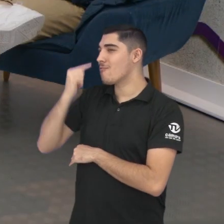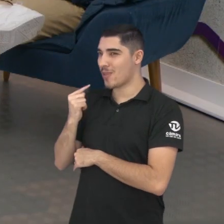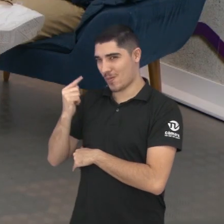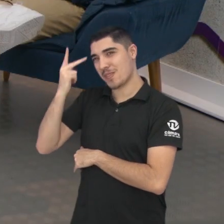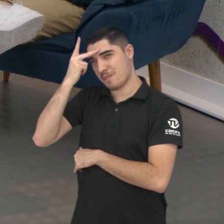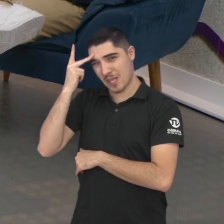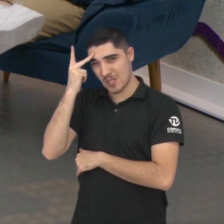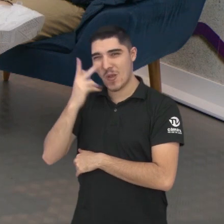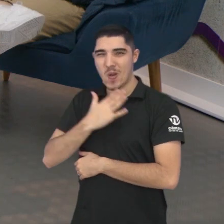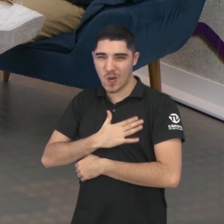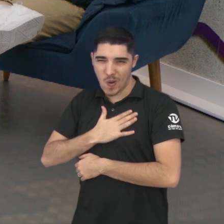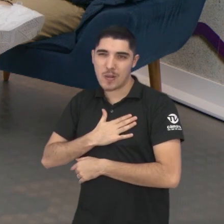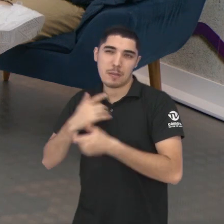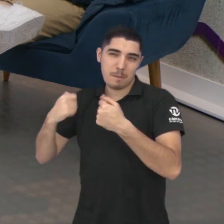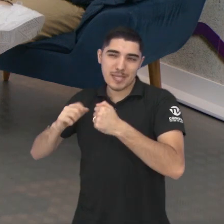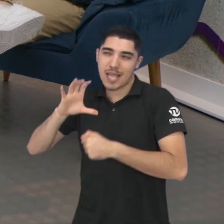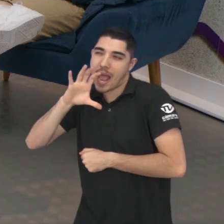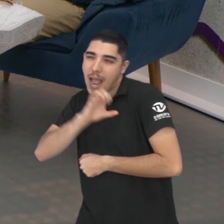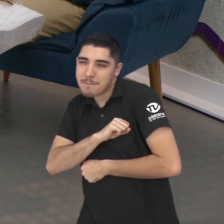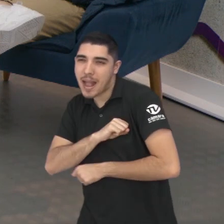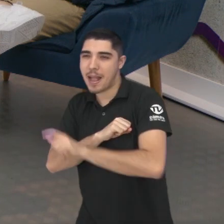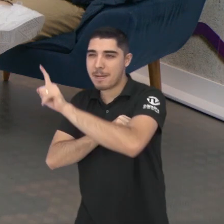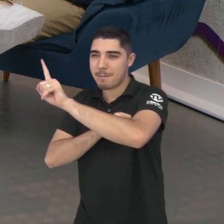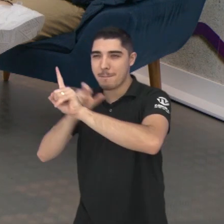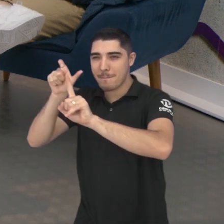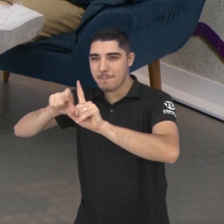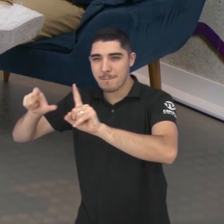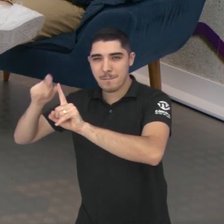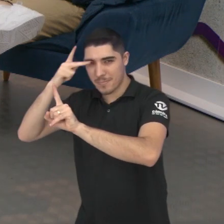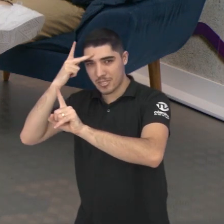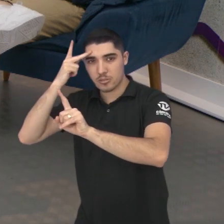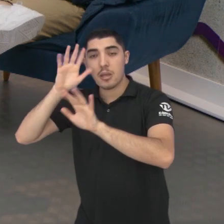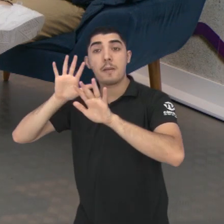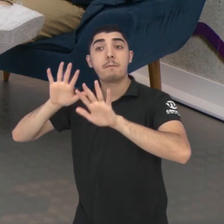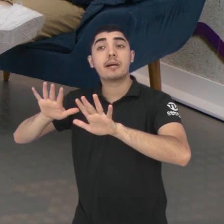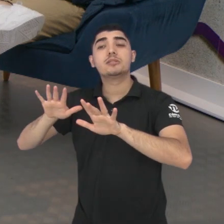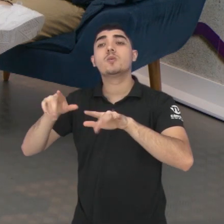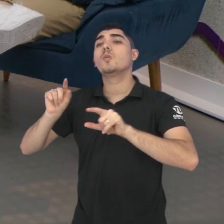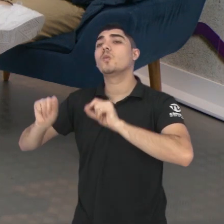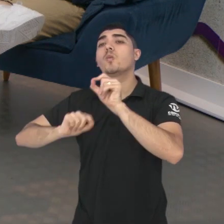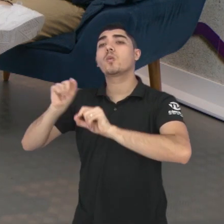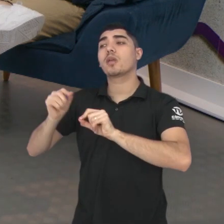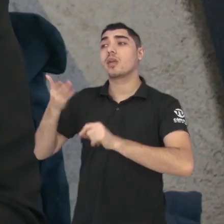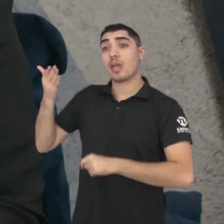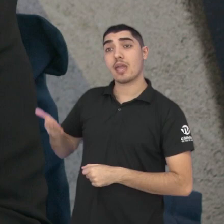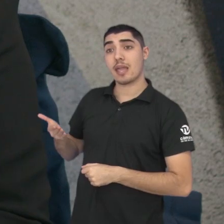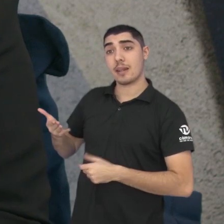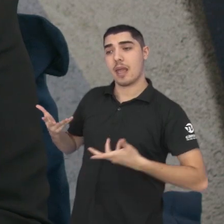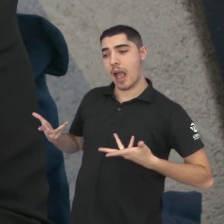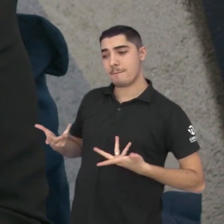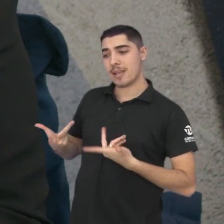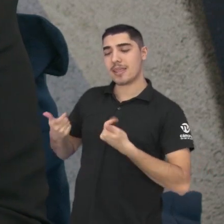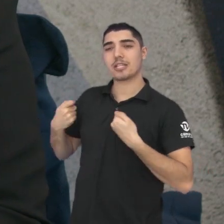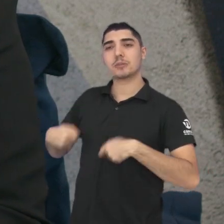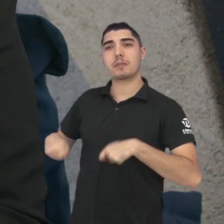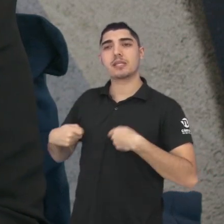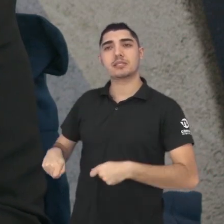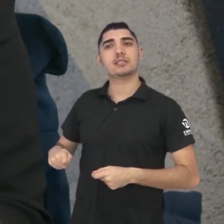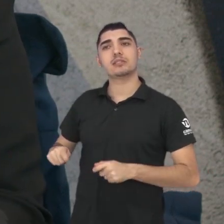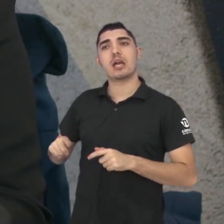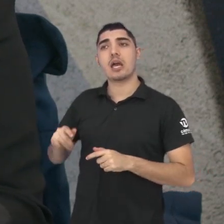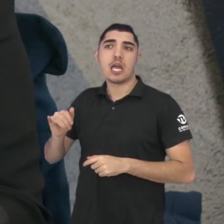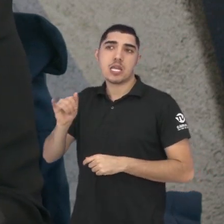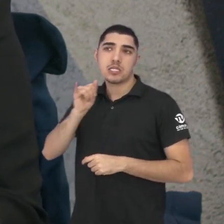desse profissional, tem que gostar de gente, né? Mas o que é necessário de habilidades para esse